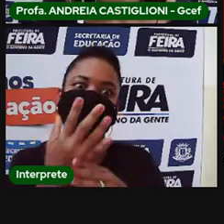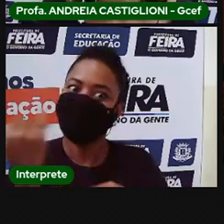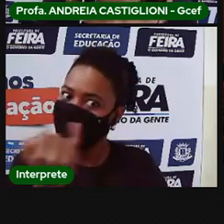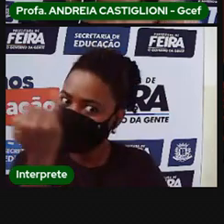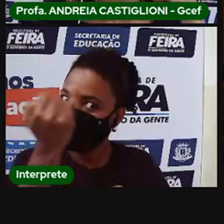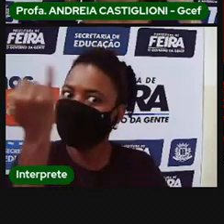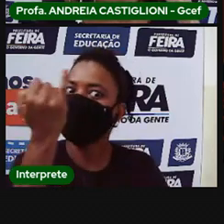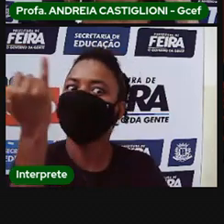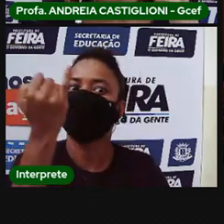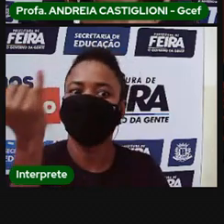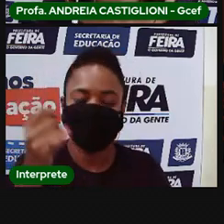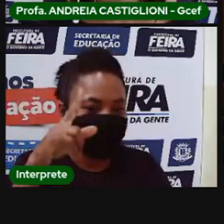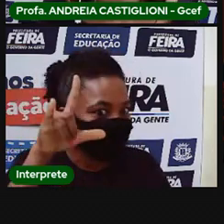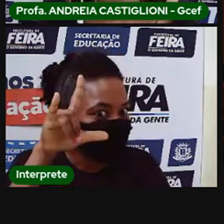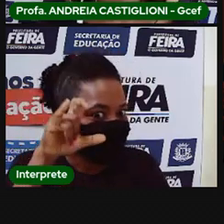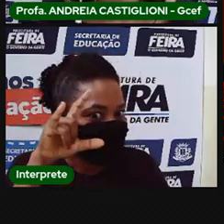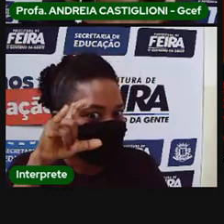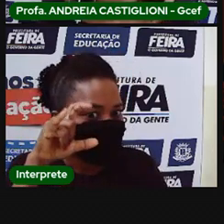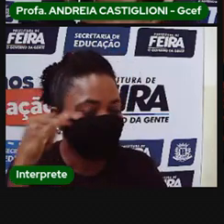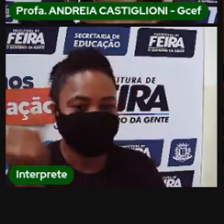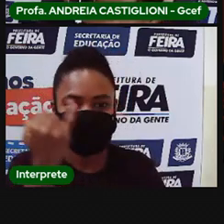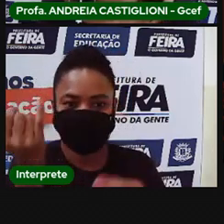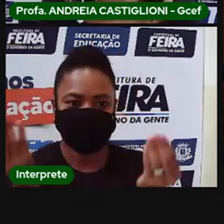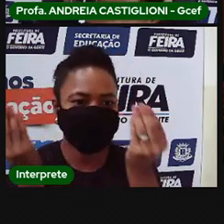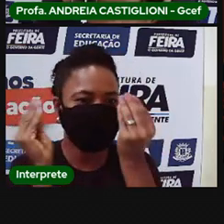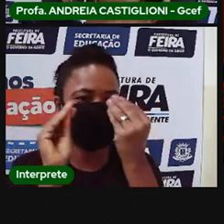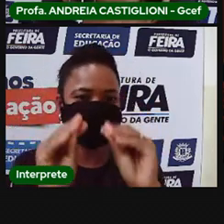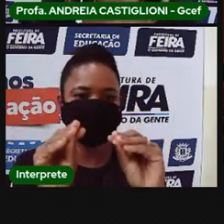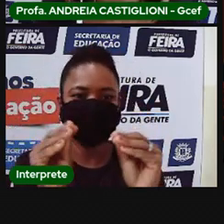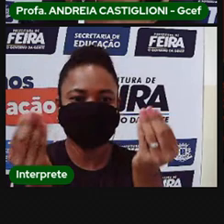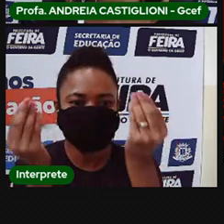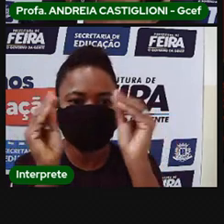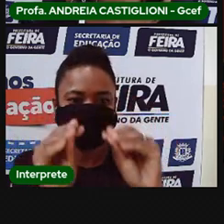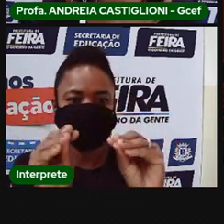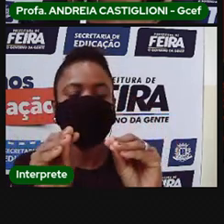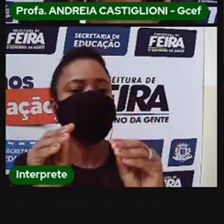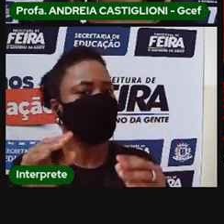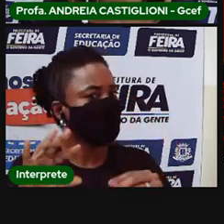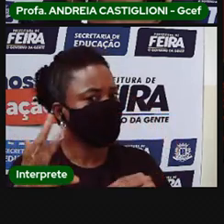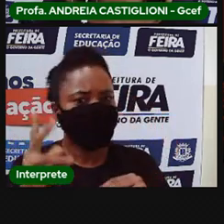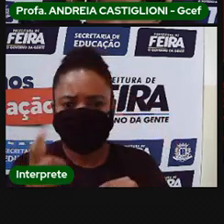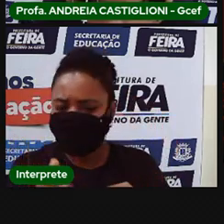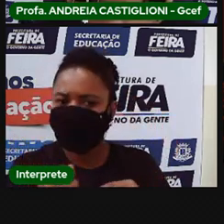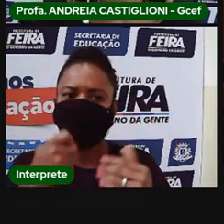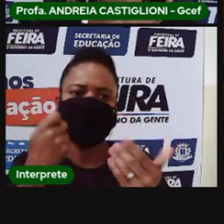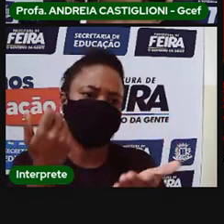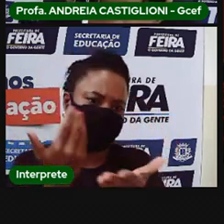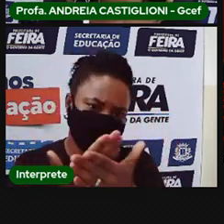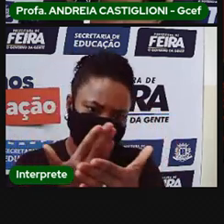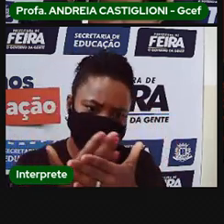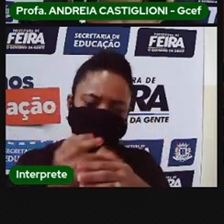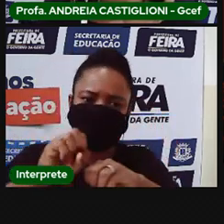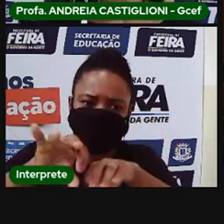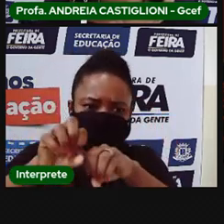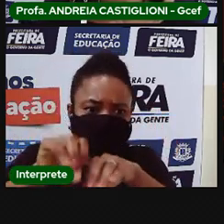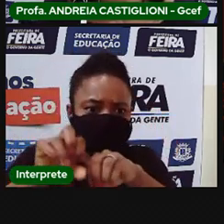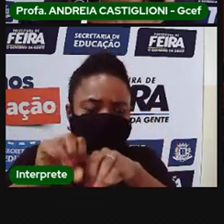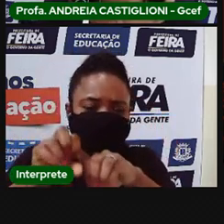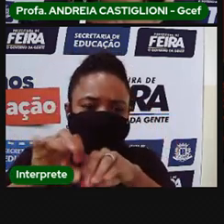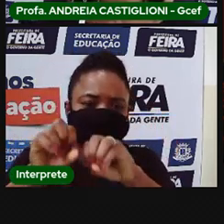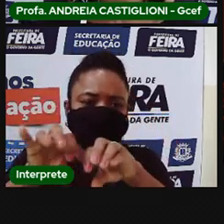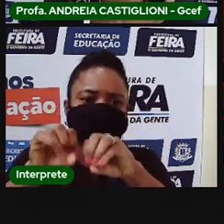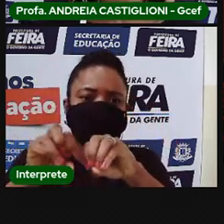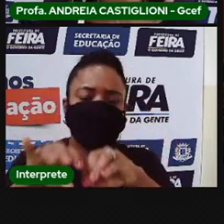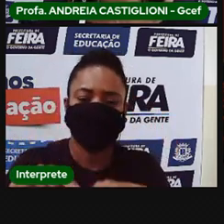né? O Insta e depois também tudo que vocês estiverem fazendo, né, em relação às aulas, vocês podem